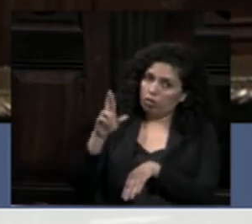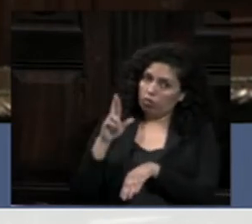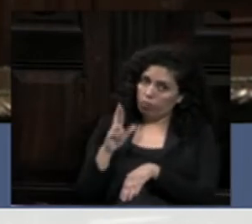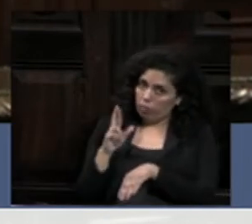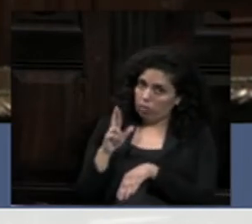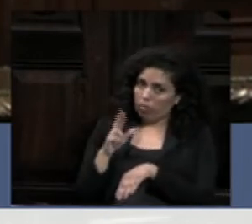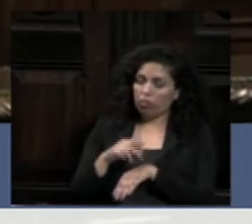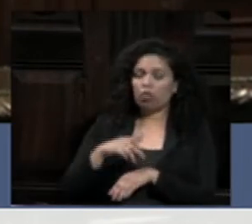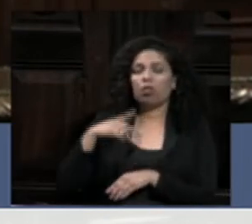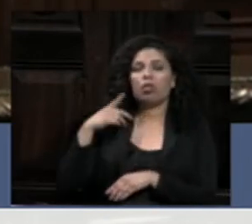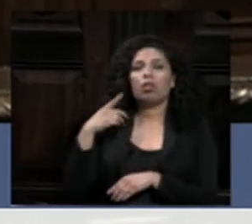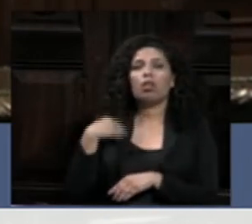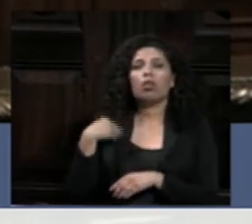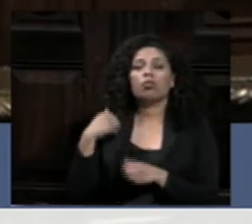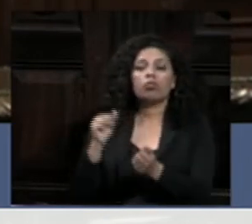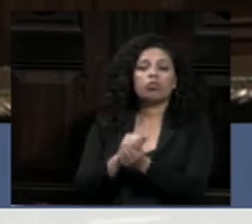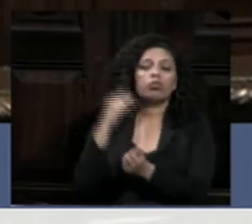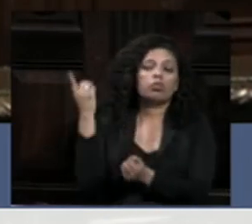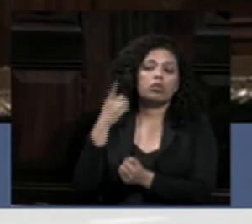deputado Dica e eu